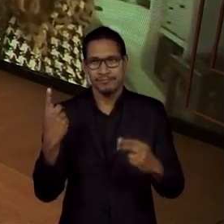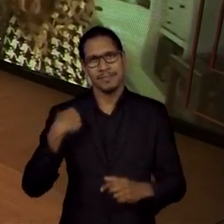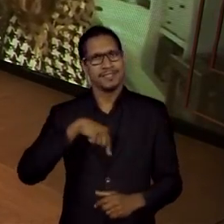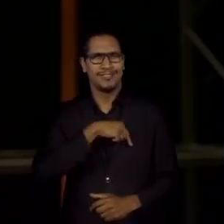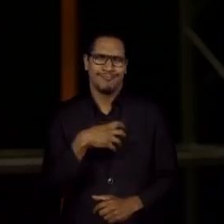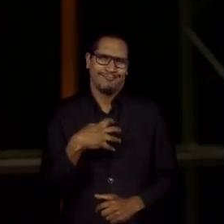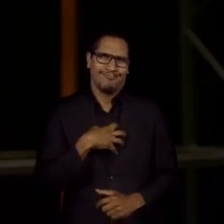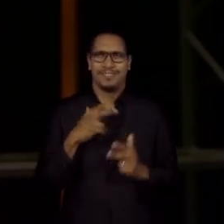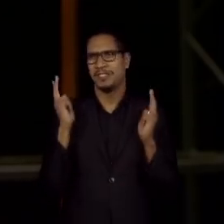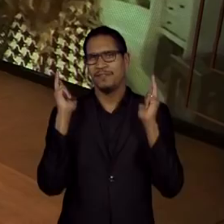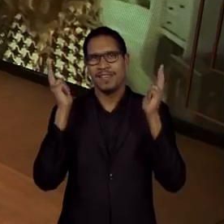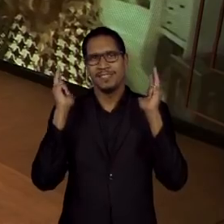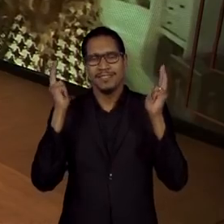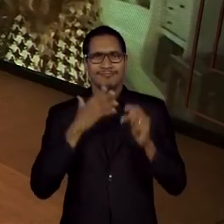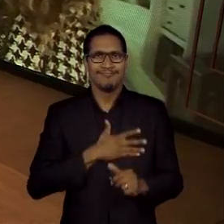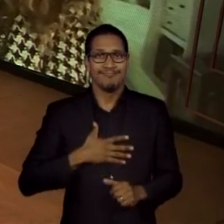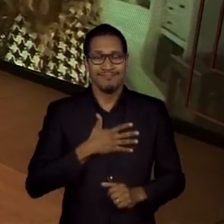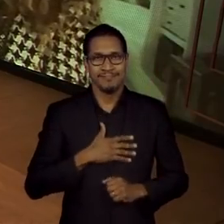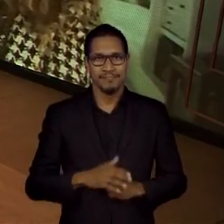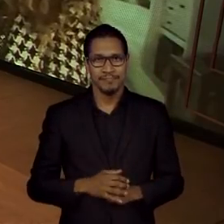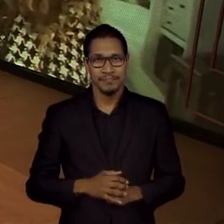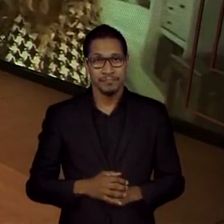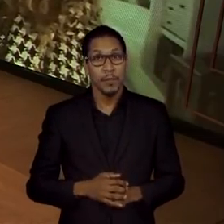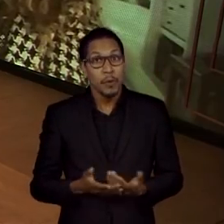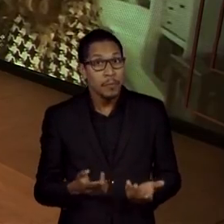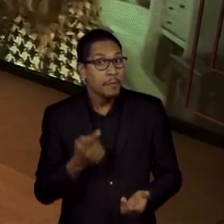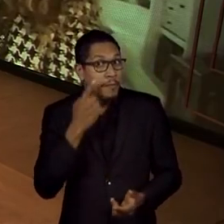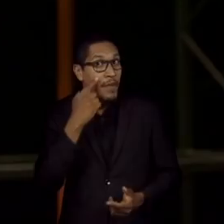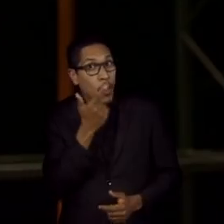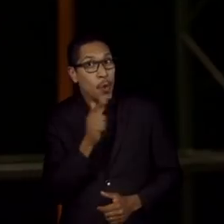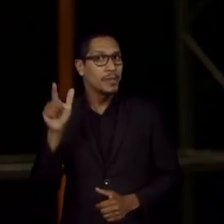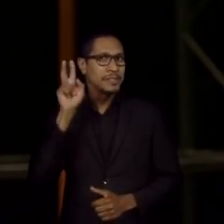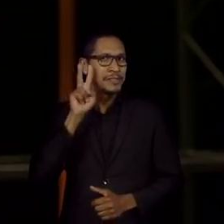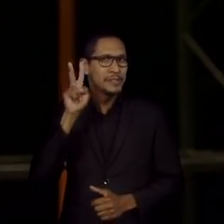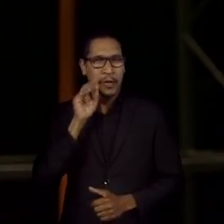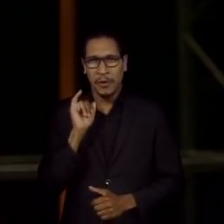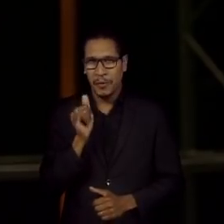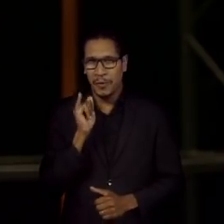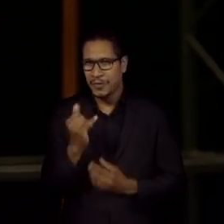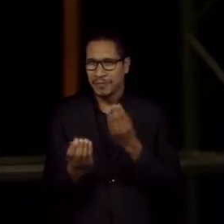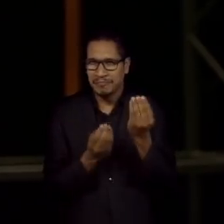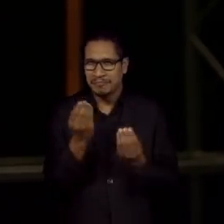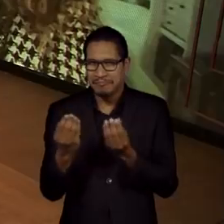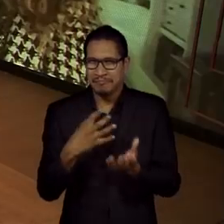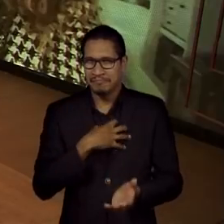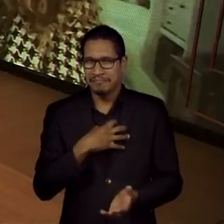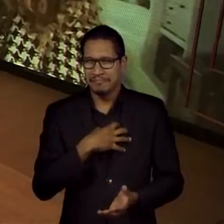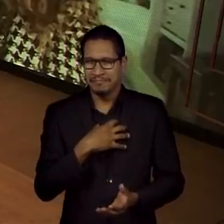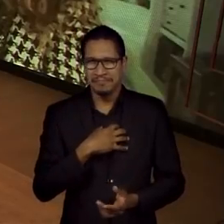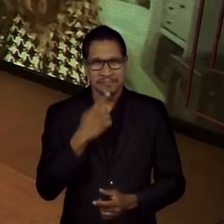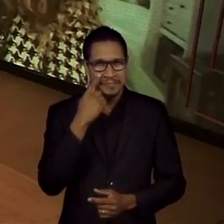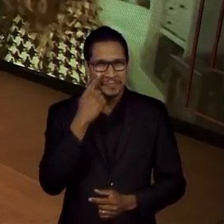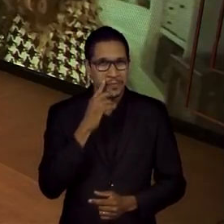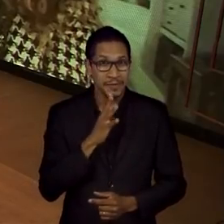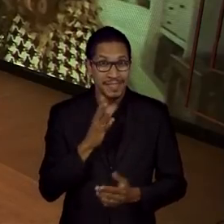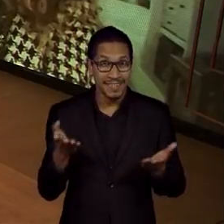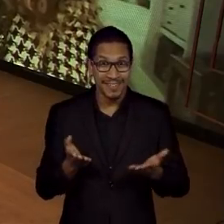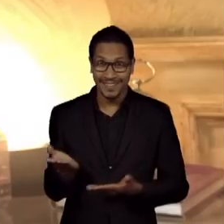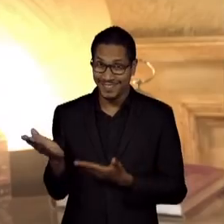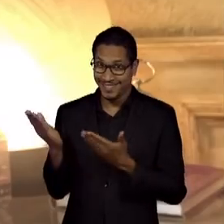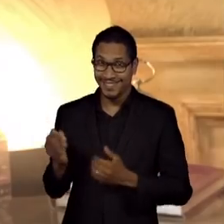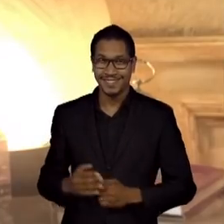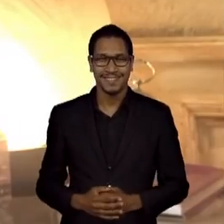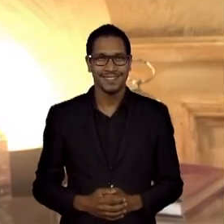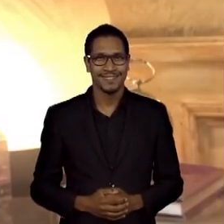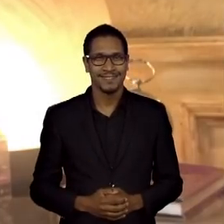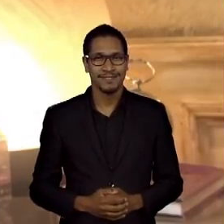né? E a gente tem mais um depoimento para você de alguém que conta aí essa história aí de uma outra forma. Dá uma olhada. A